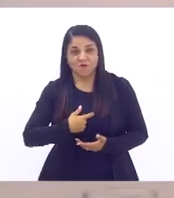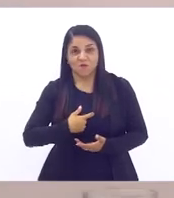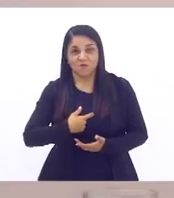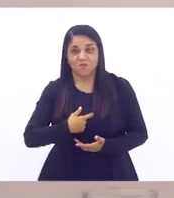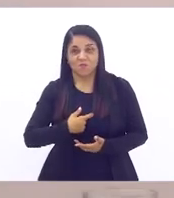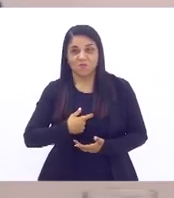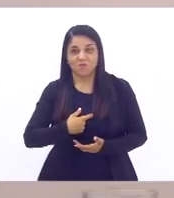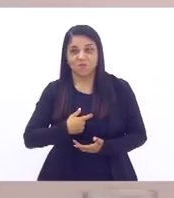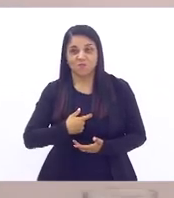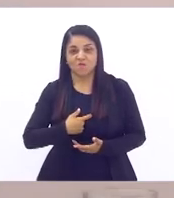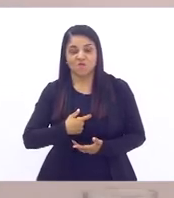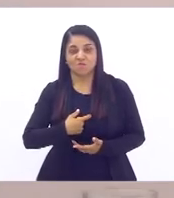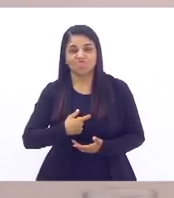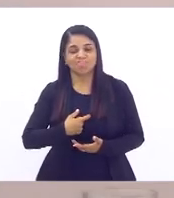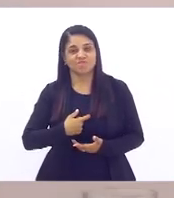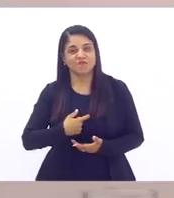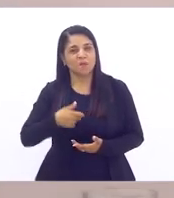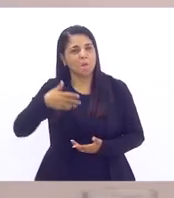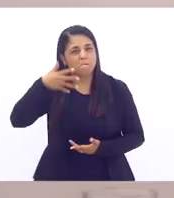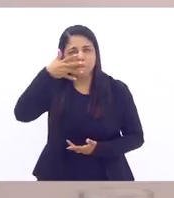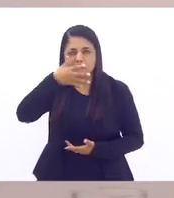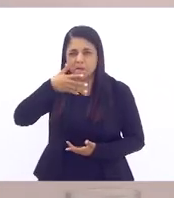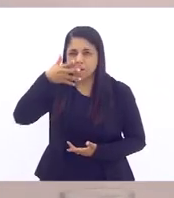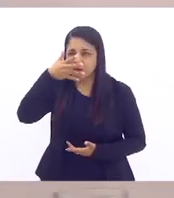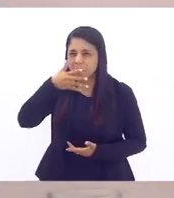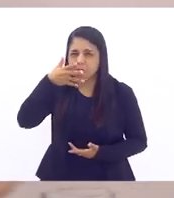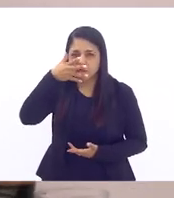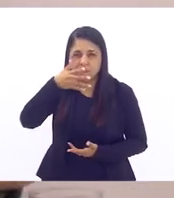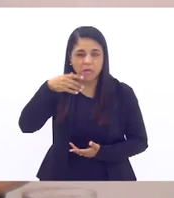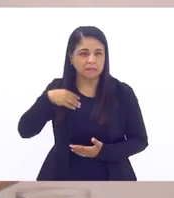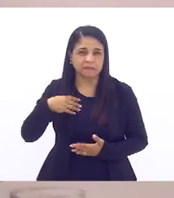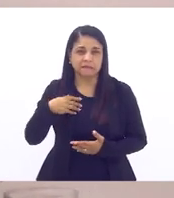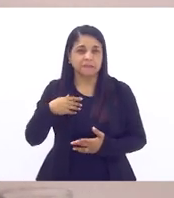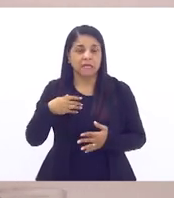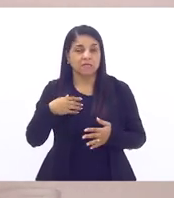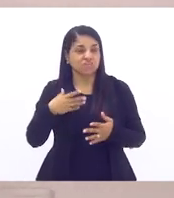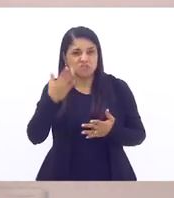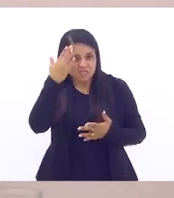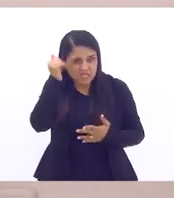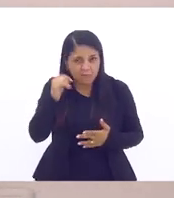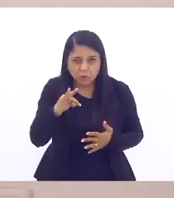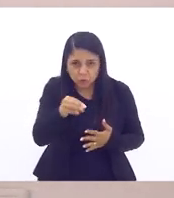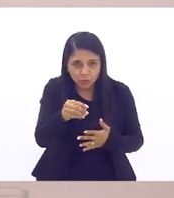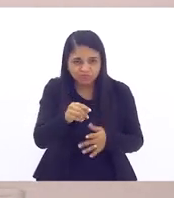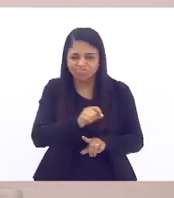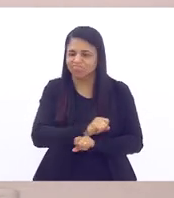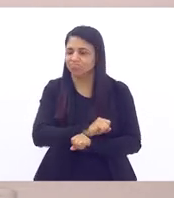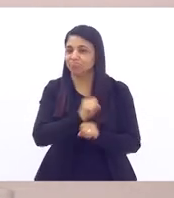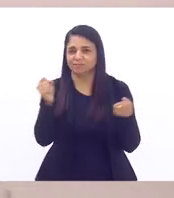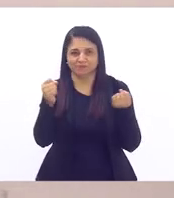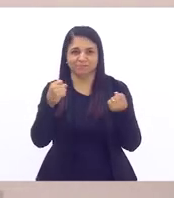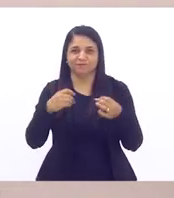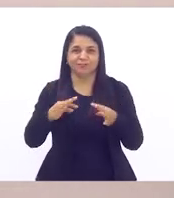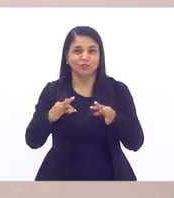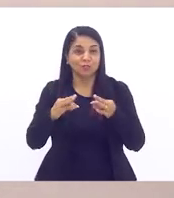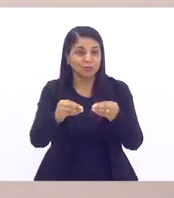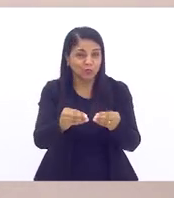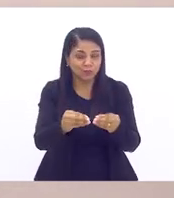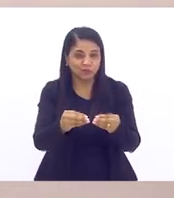eu falo muito sobre isso ninguém ninguém sabe tudo né Nós todos somos profundamente